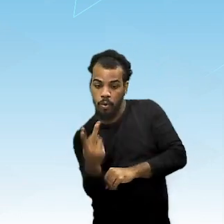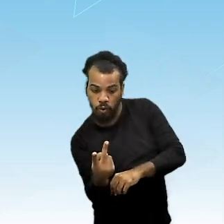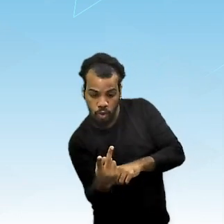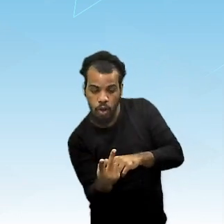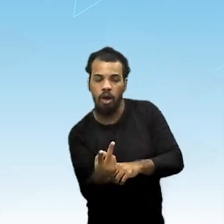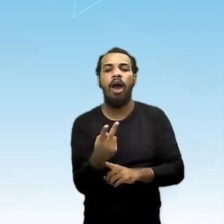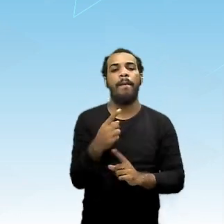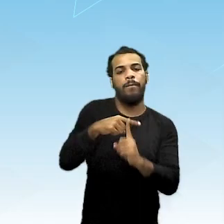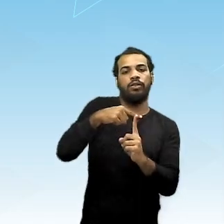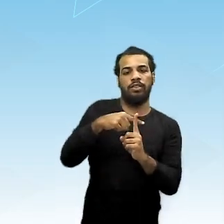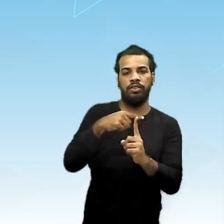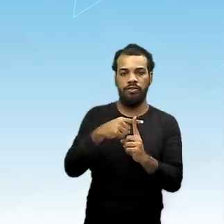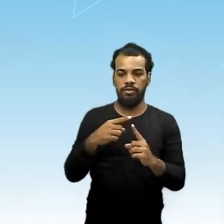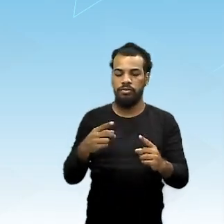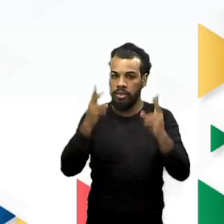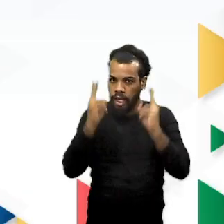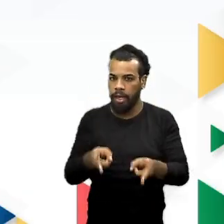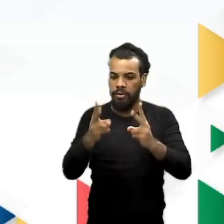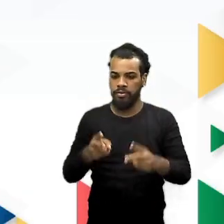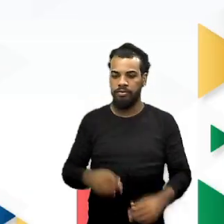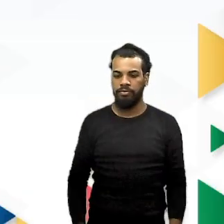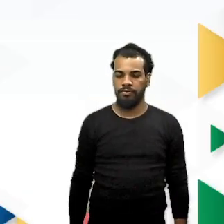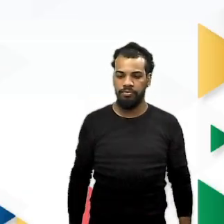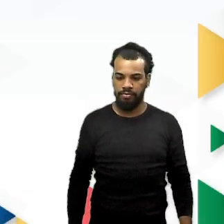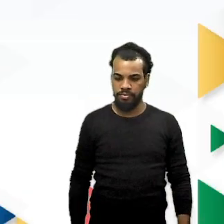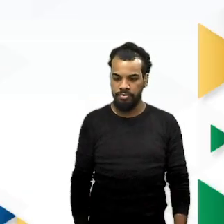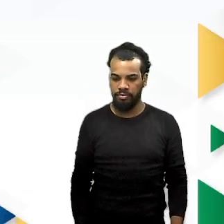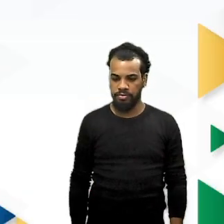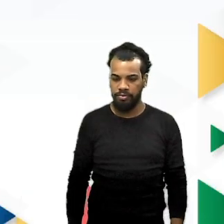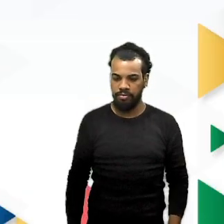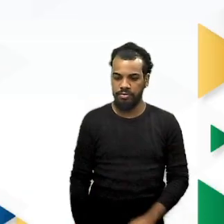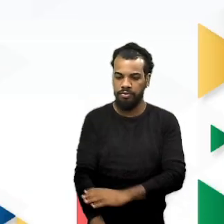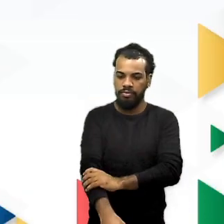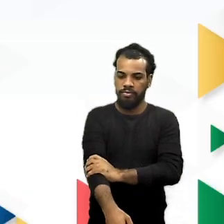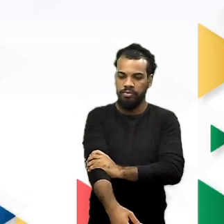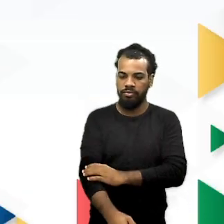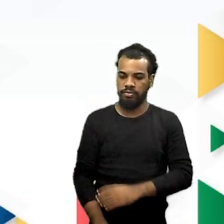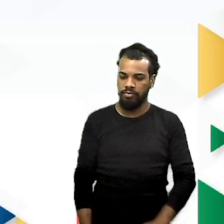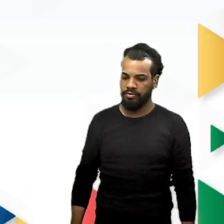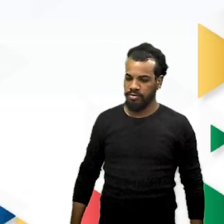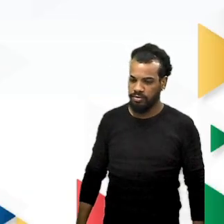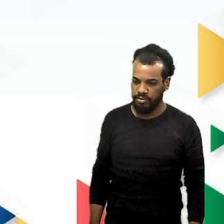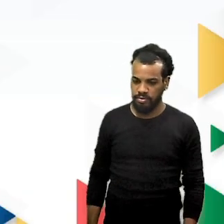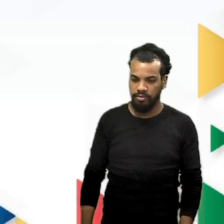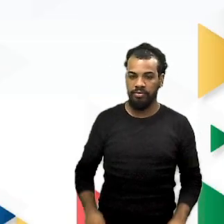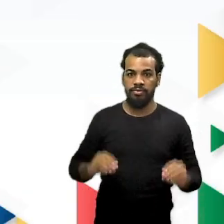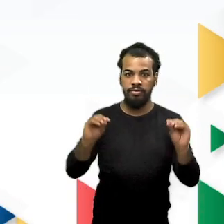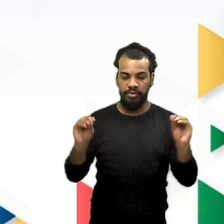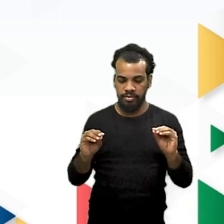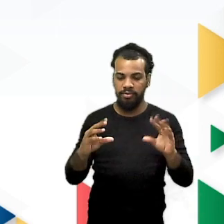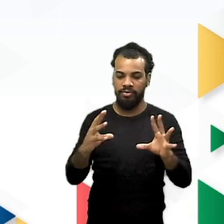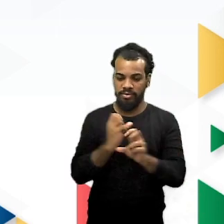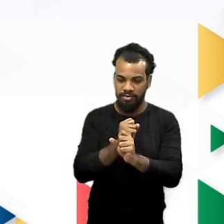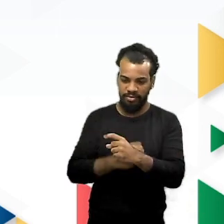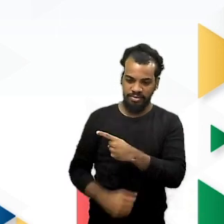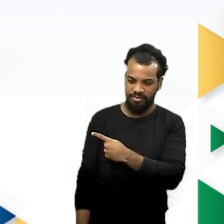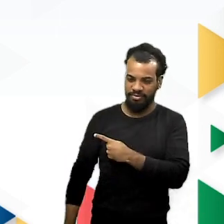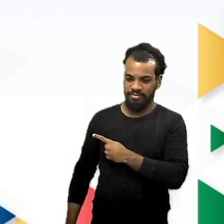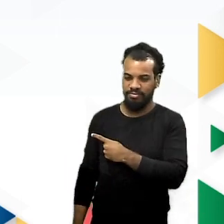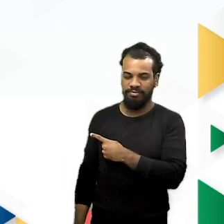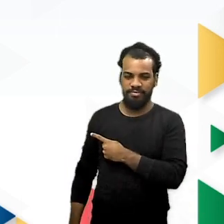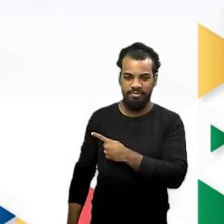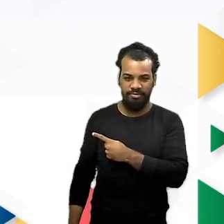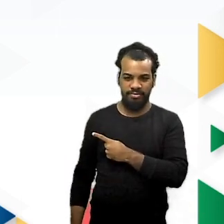tá? Então, 83 mais 7, 83 mais 7 vai dar 90. 90 vai